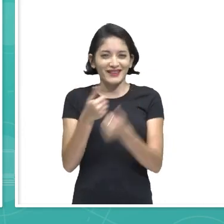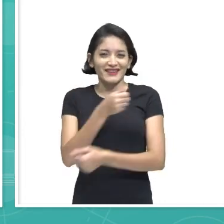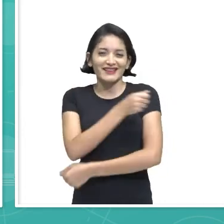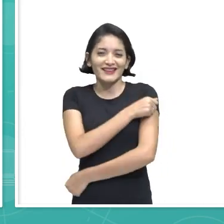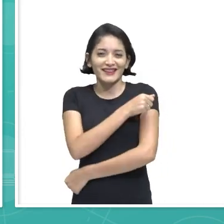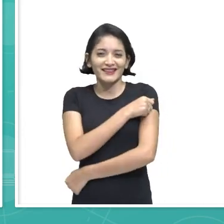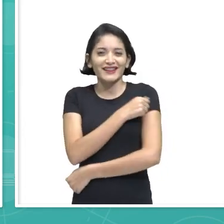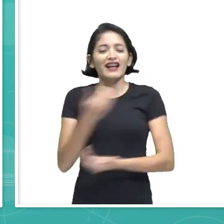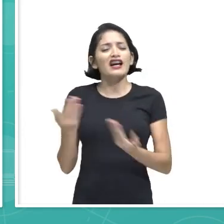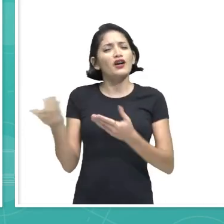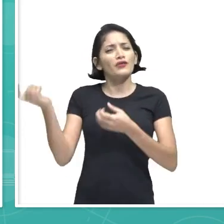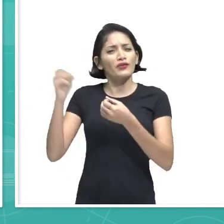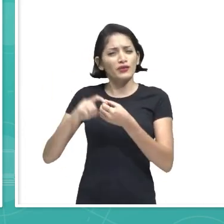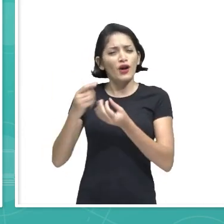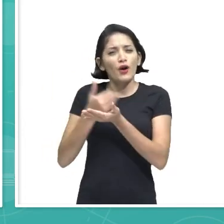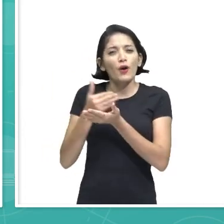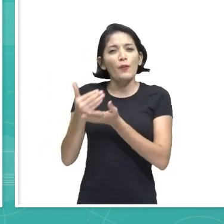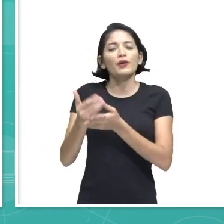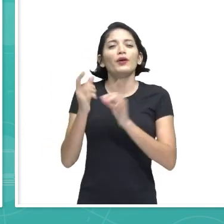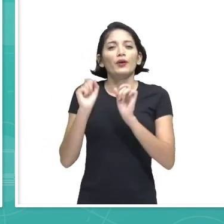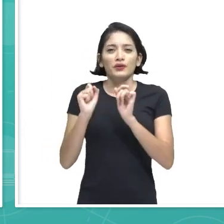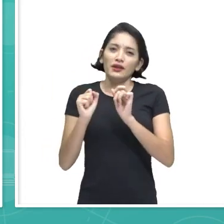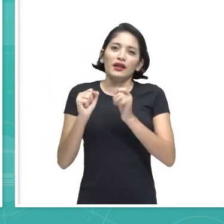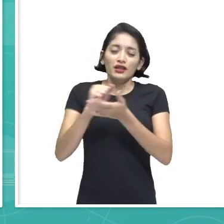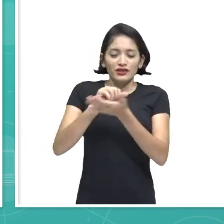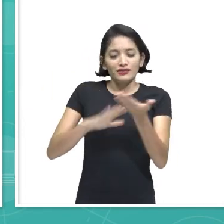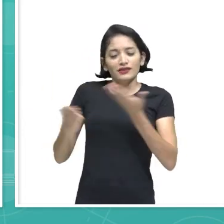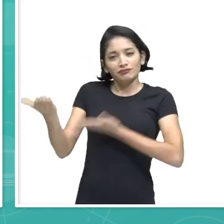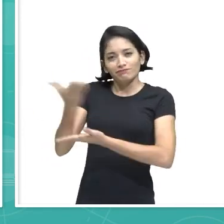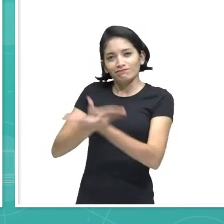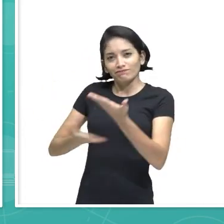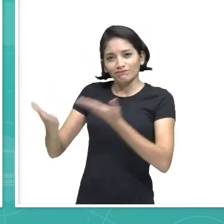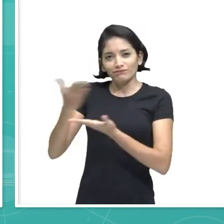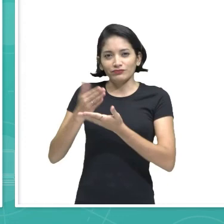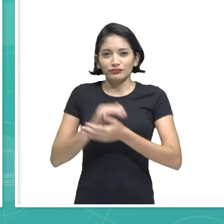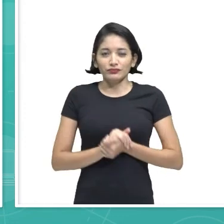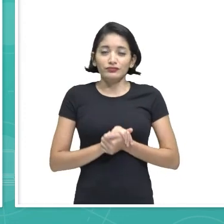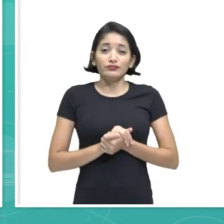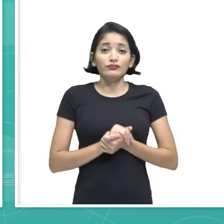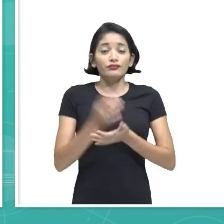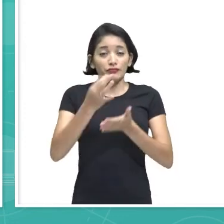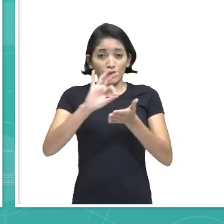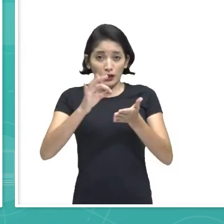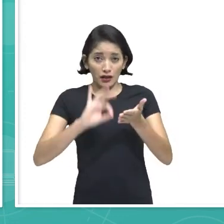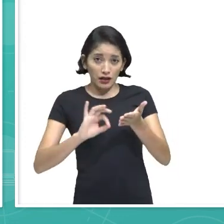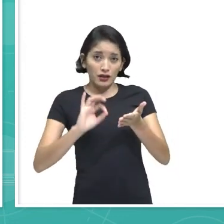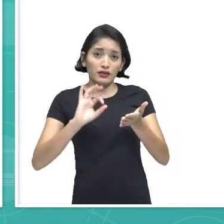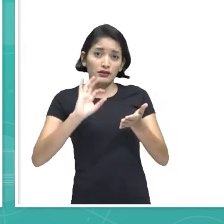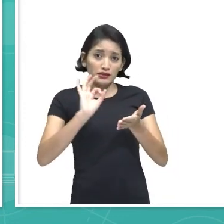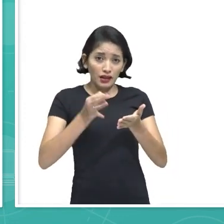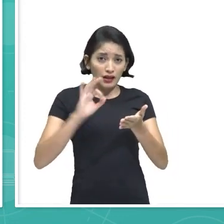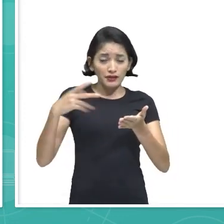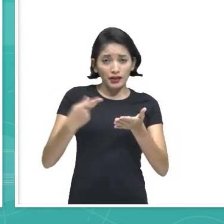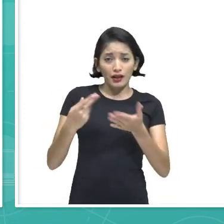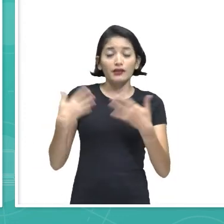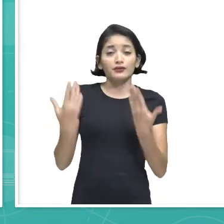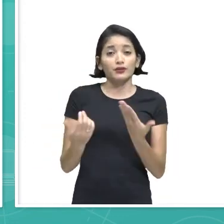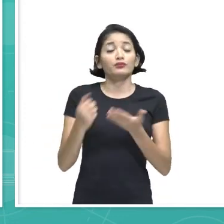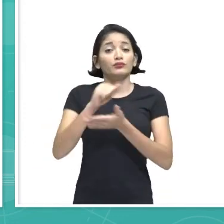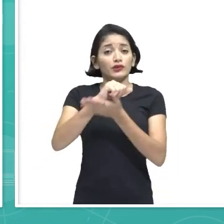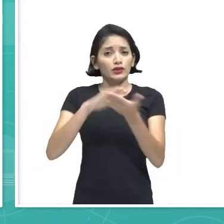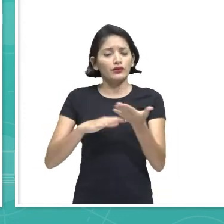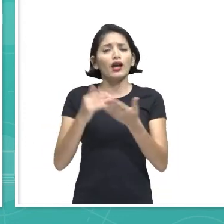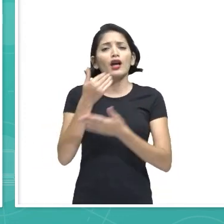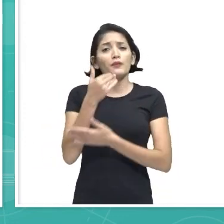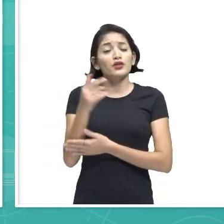Estamos de volta e vamos iniciar o que é a nossa interatividade com a nossa correção. Então, na nossa atividade, eu pedi para que